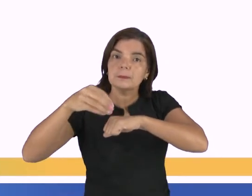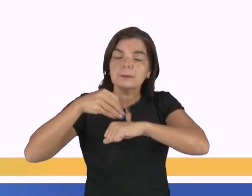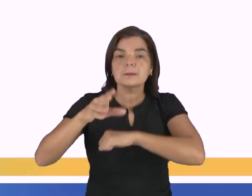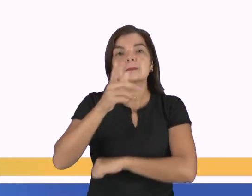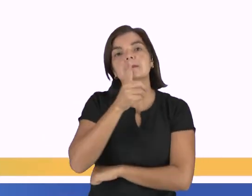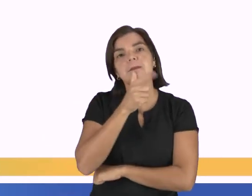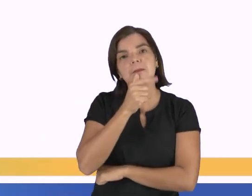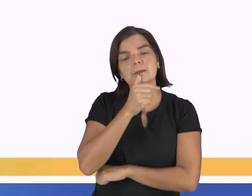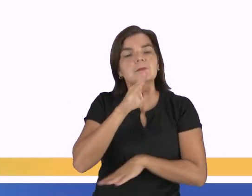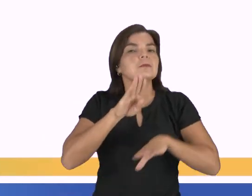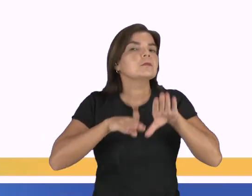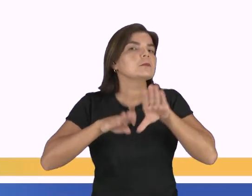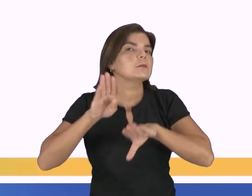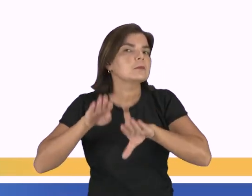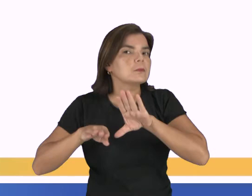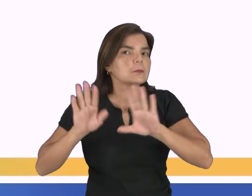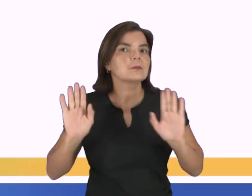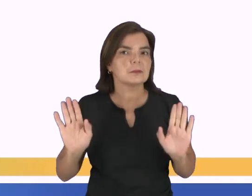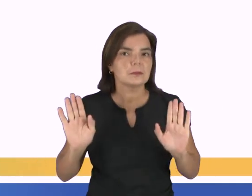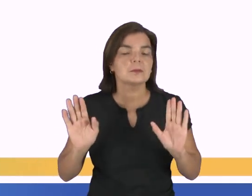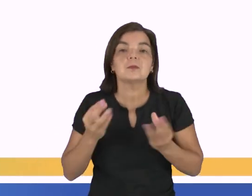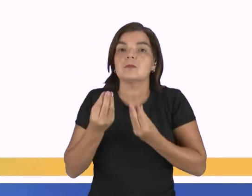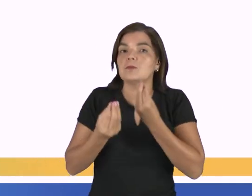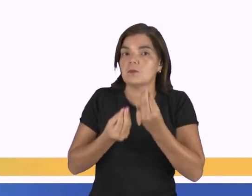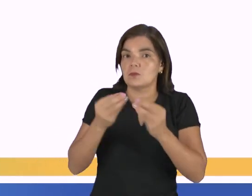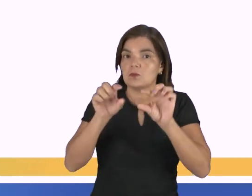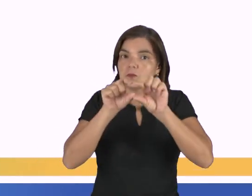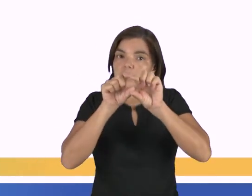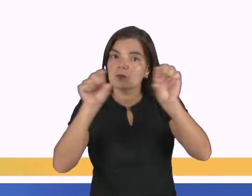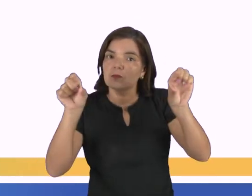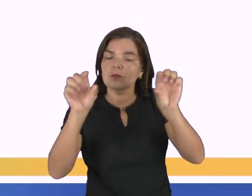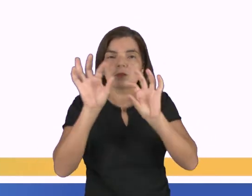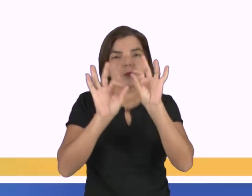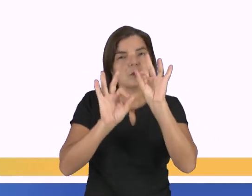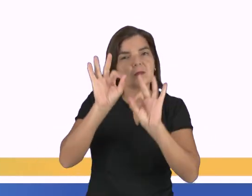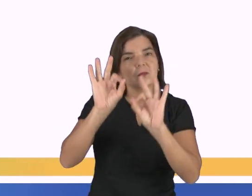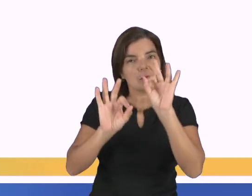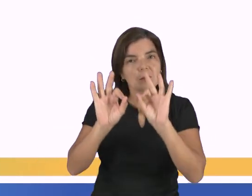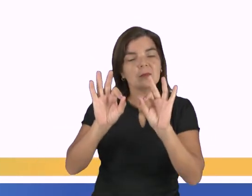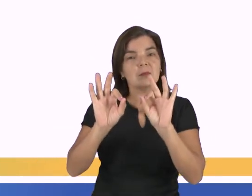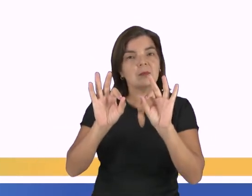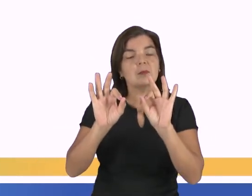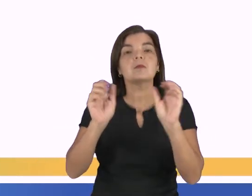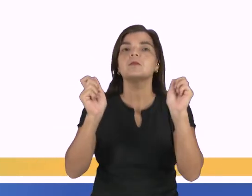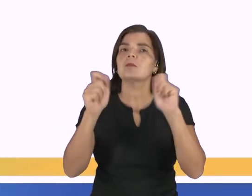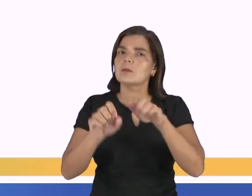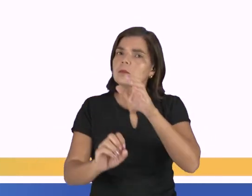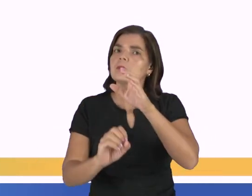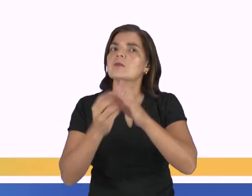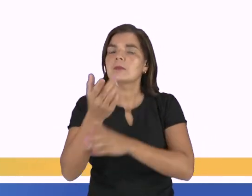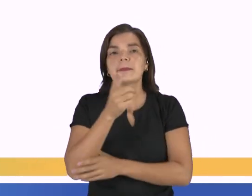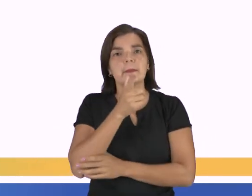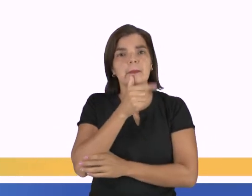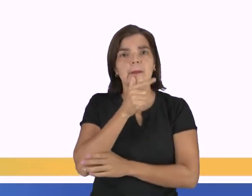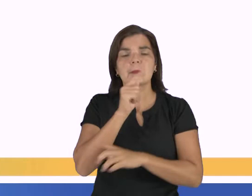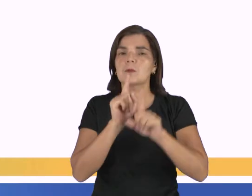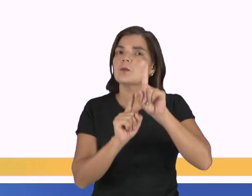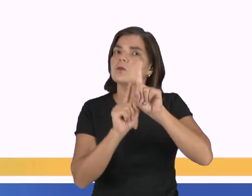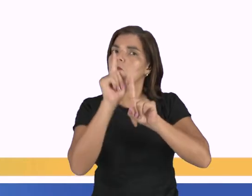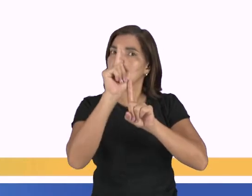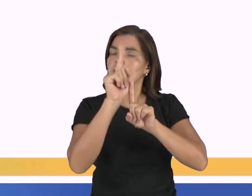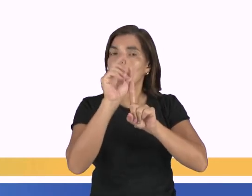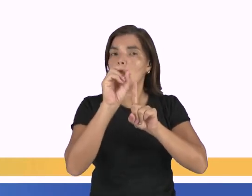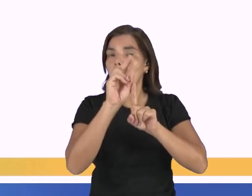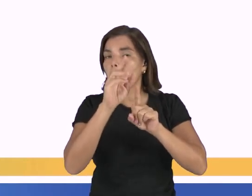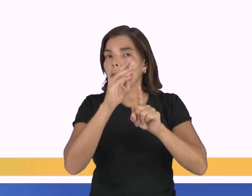água e dependendo da forma em que os canos estejam organizados, pode ocorrer da água não subir ou não ir